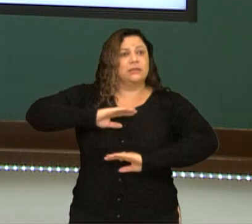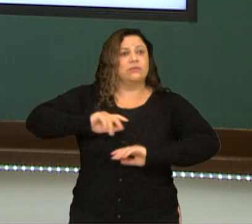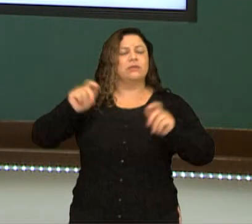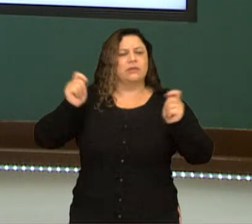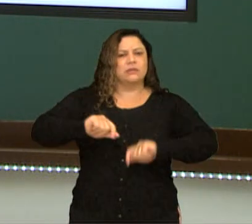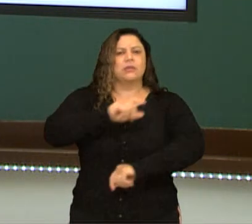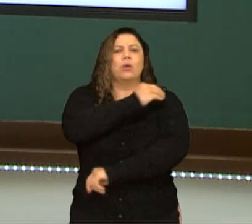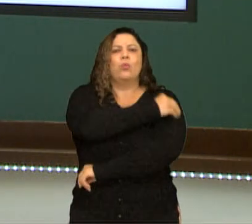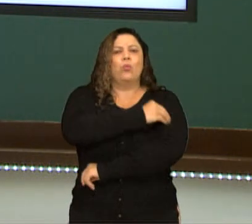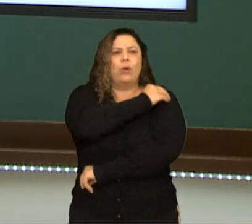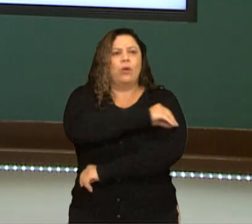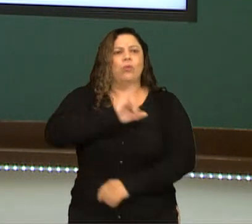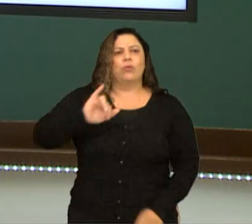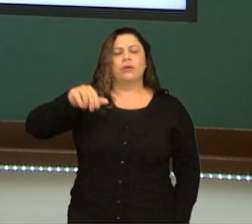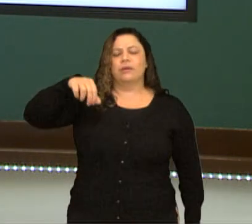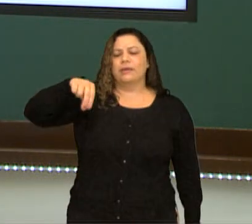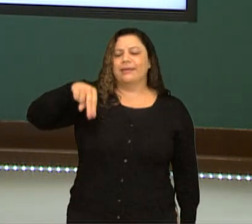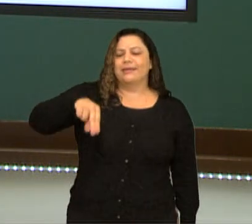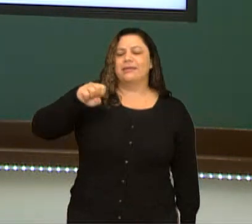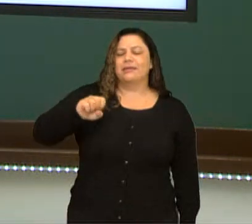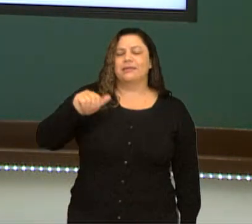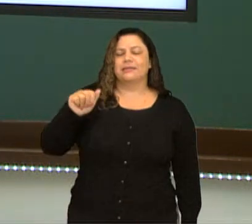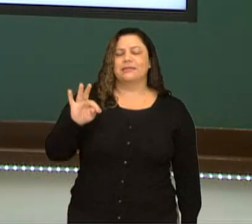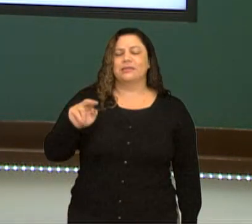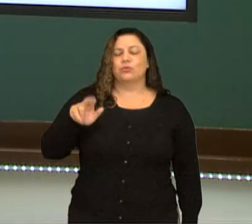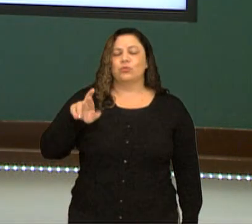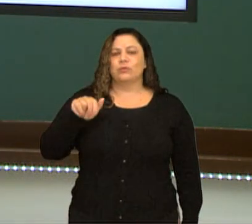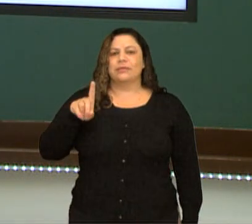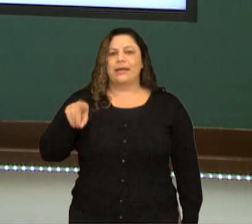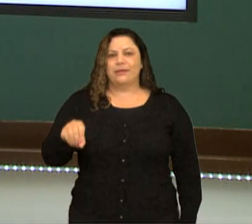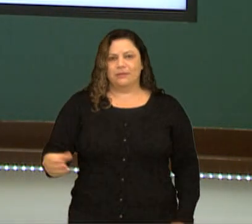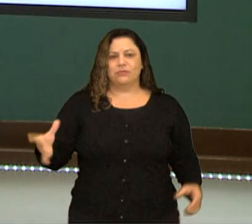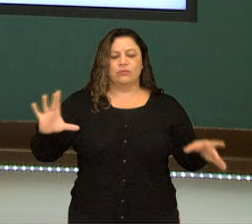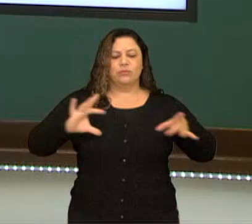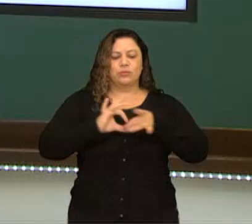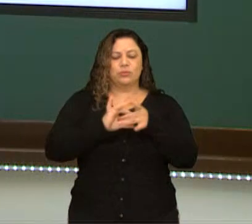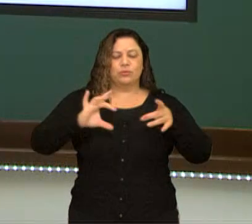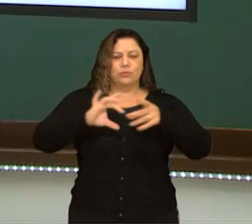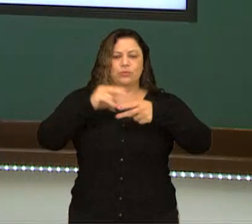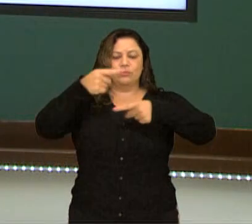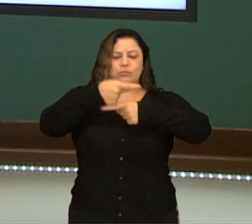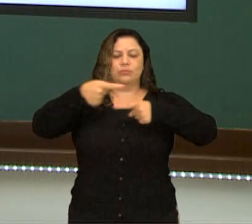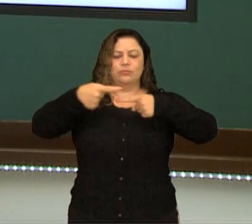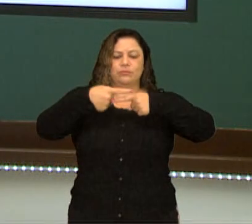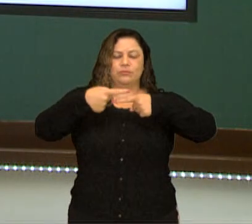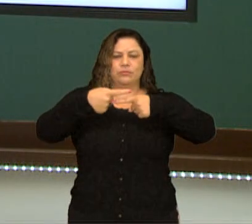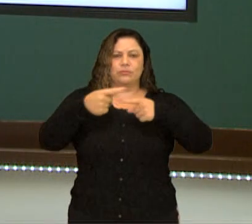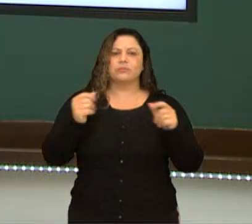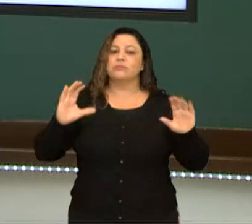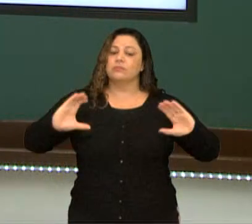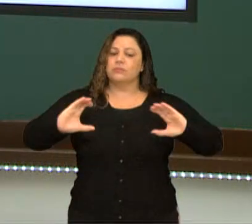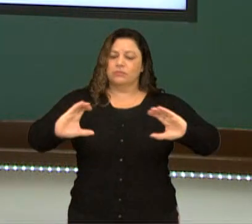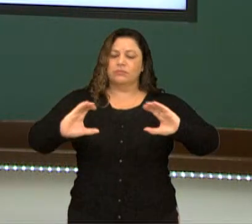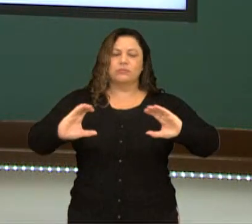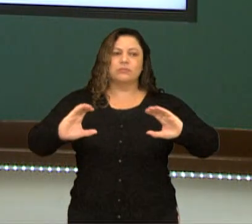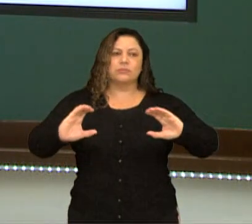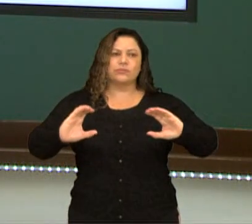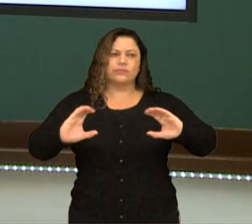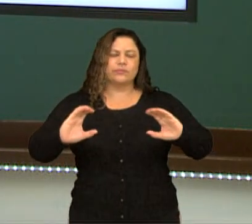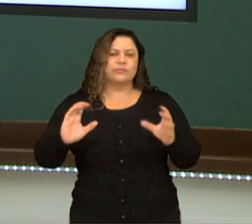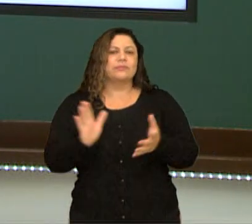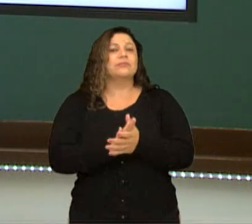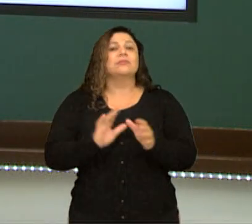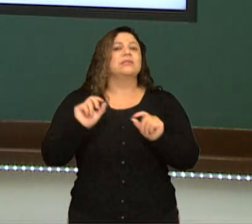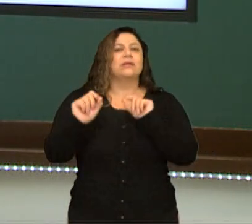álcool insaturado. Por quê? A dupla ligação entre os carbonos não é